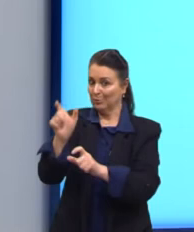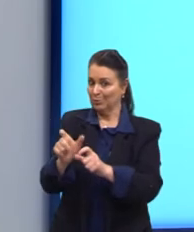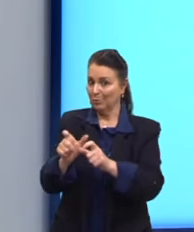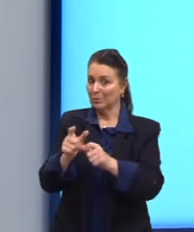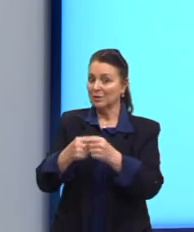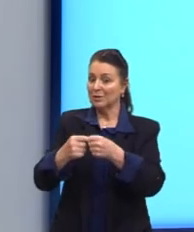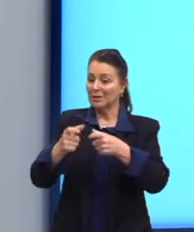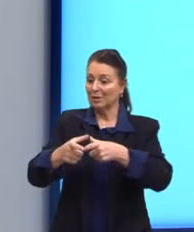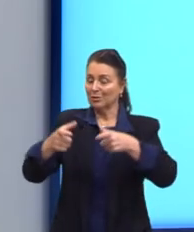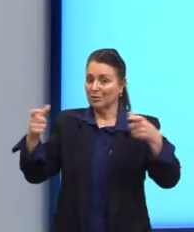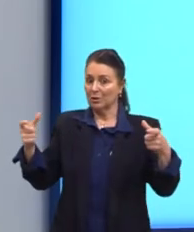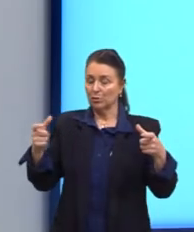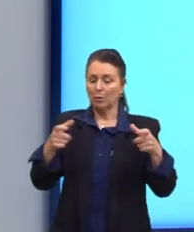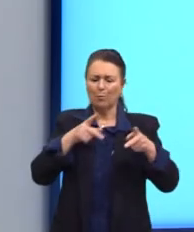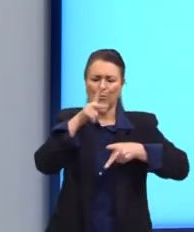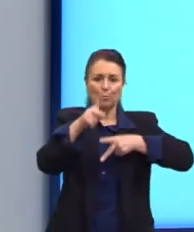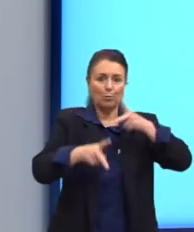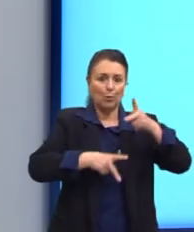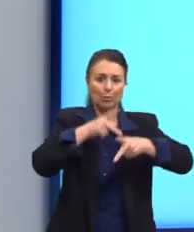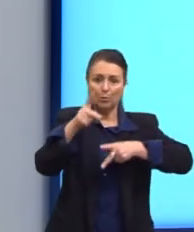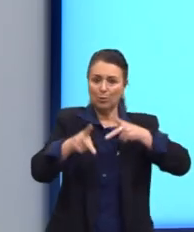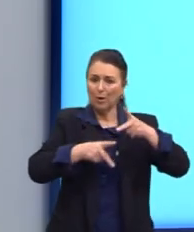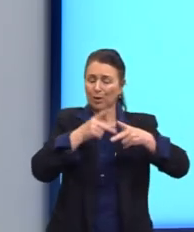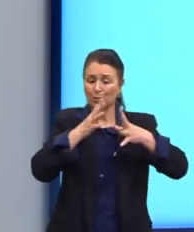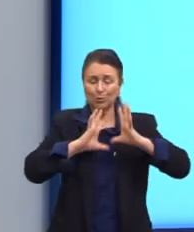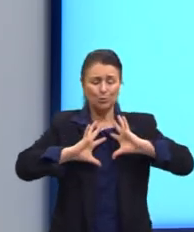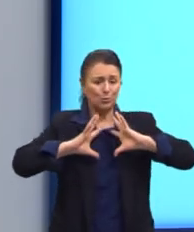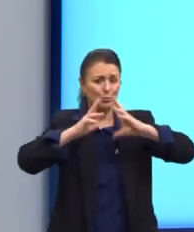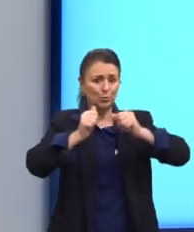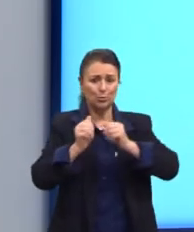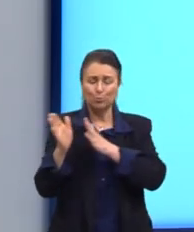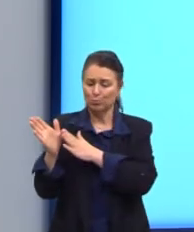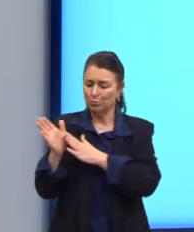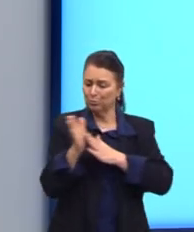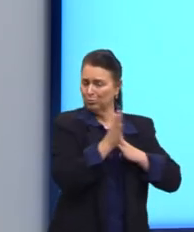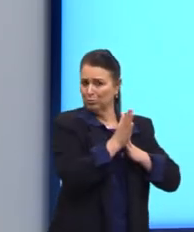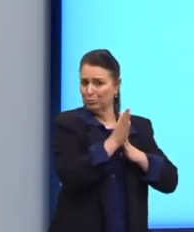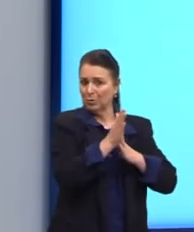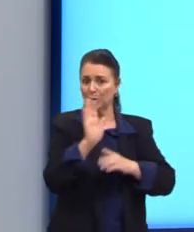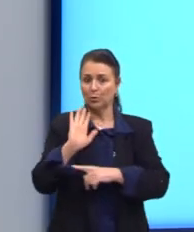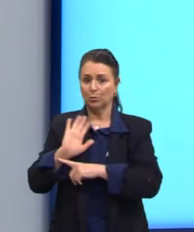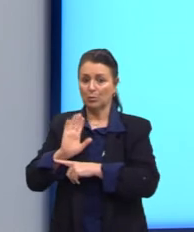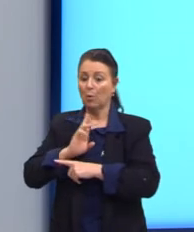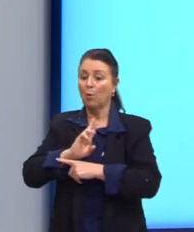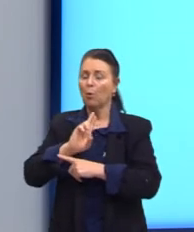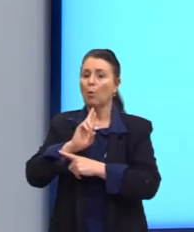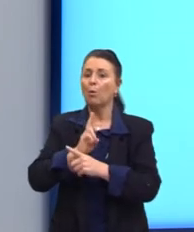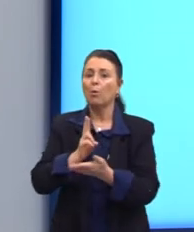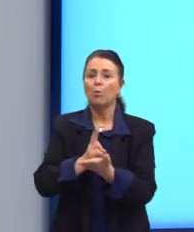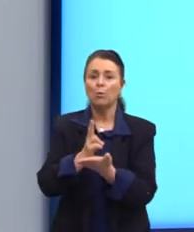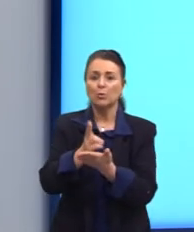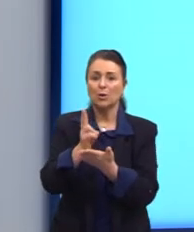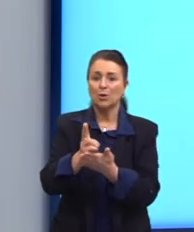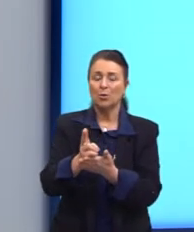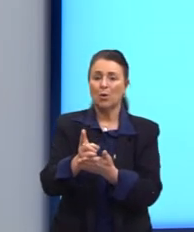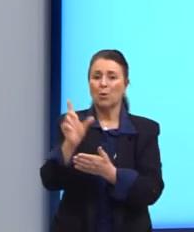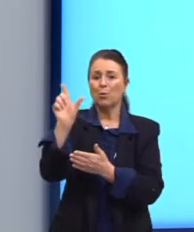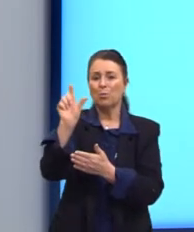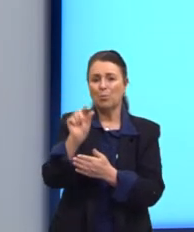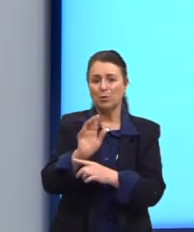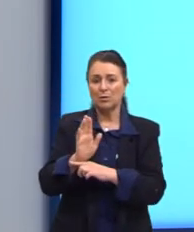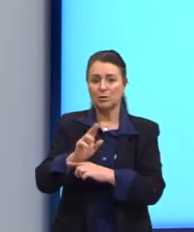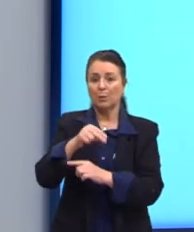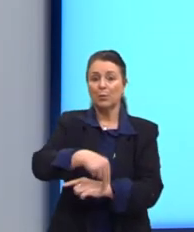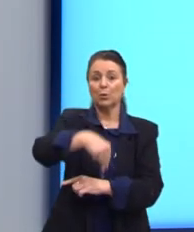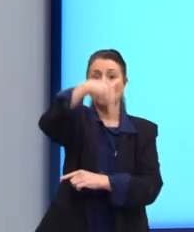populações inteiras foram excluídas o universo do cinema ou continuam mal atendidas o norte